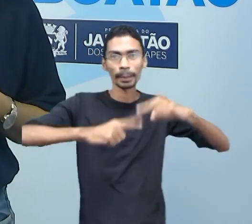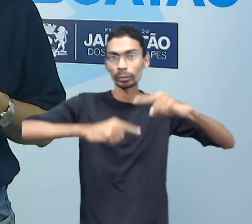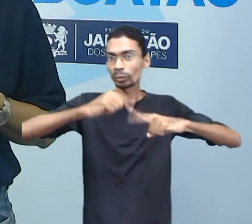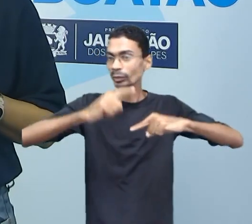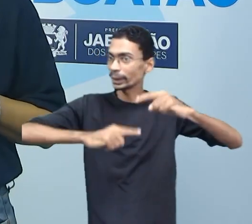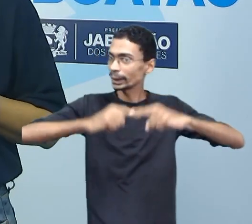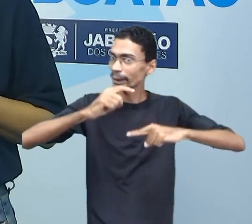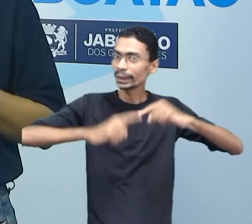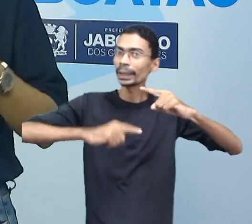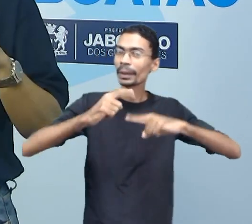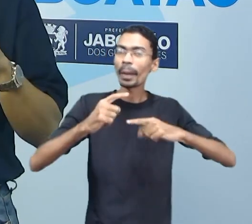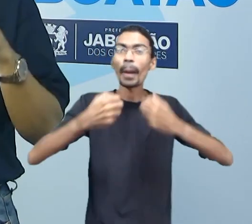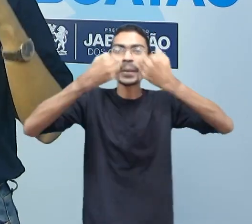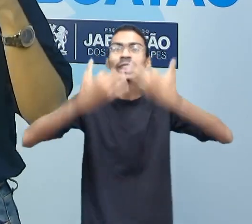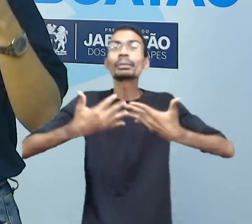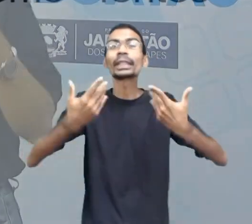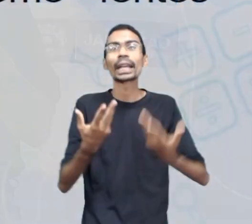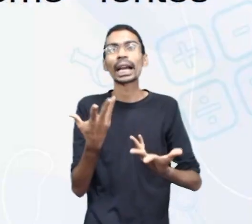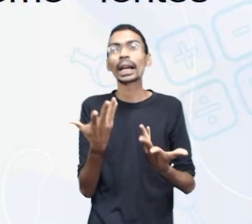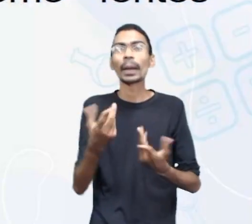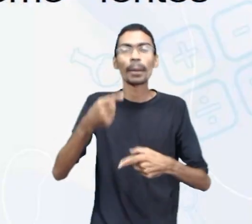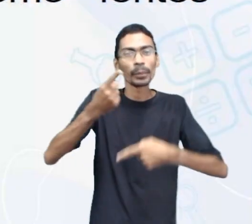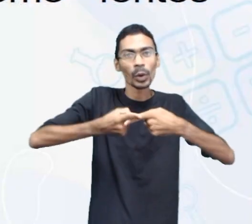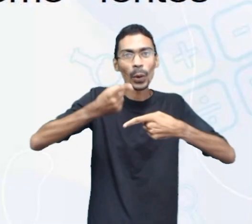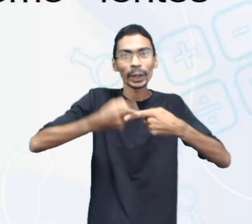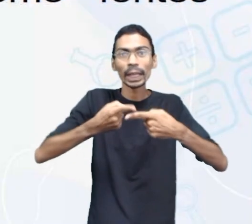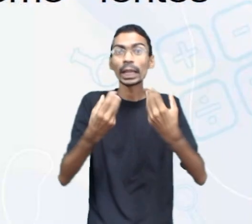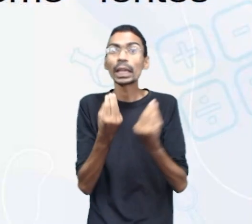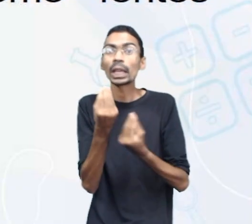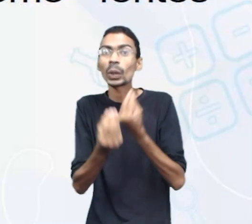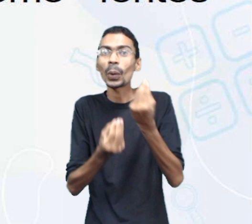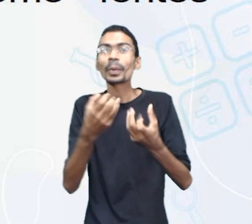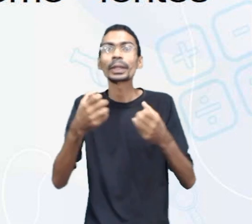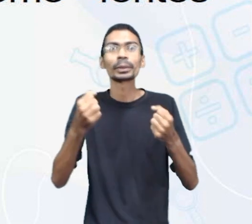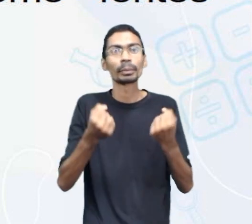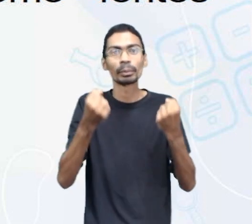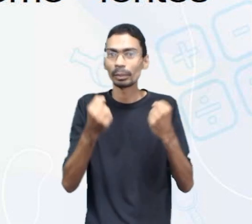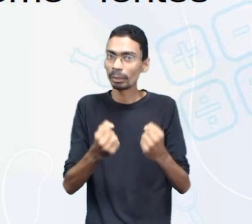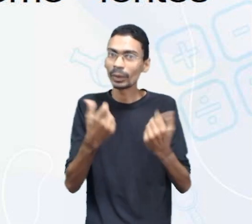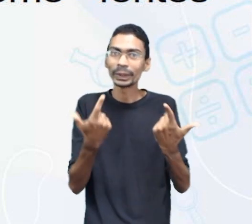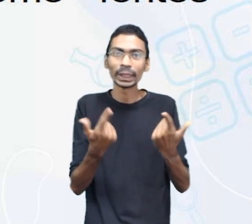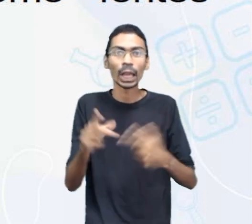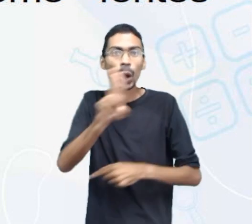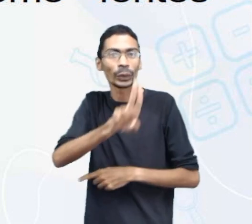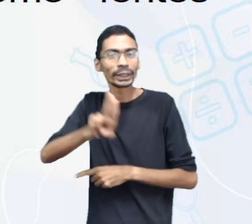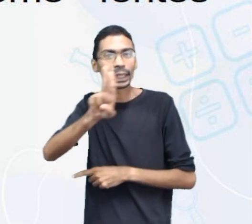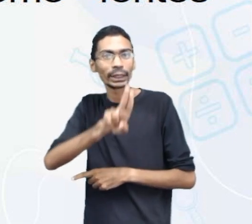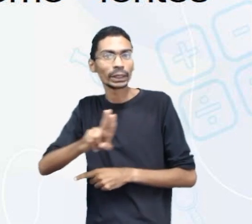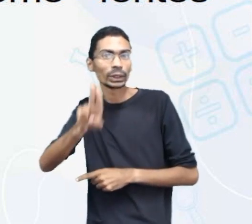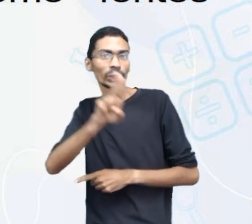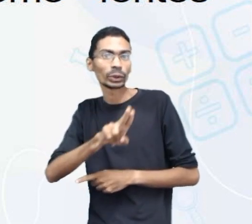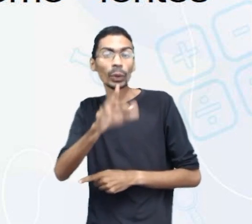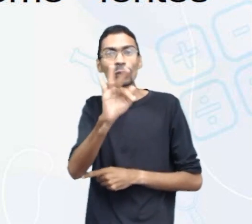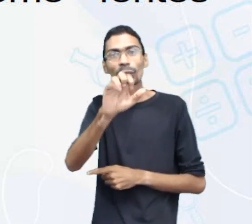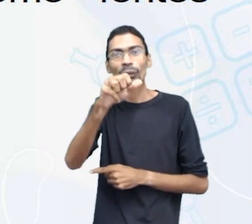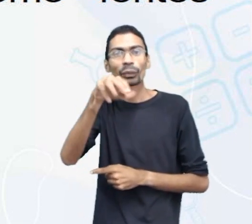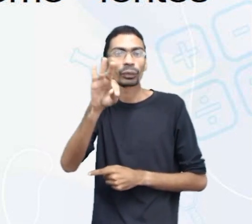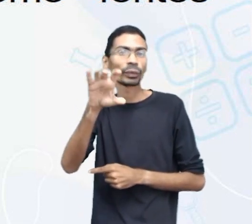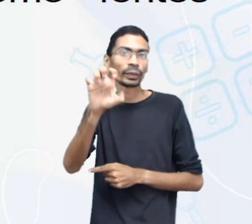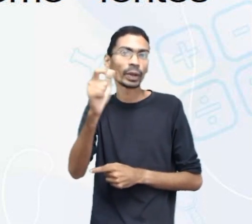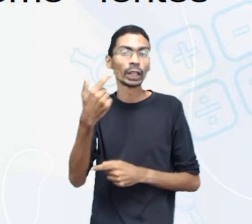seu cotidiano para explicar por que E como eles podem ser usados como Fontes